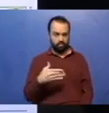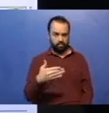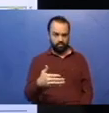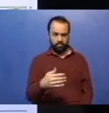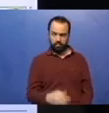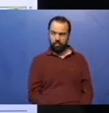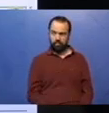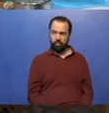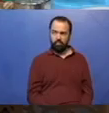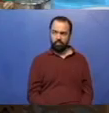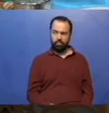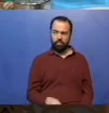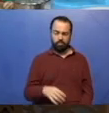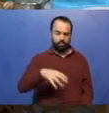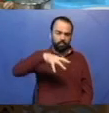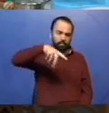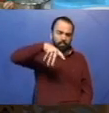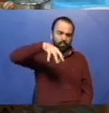próximo.